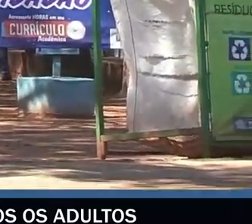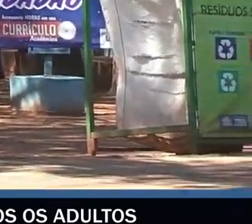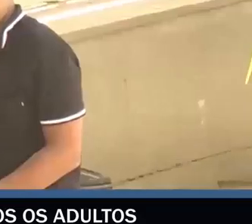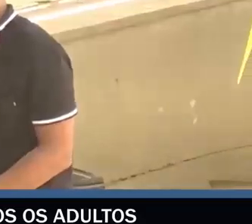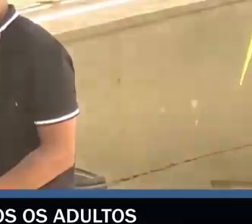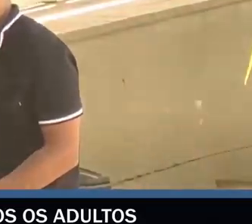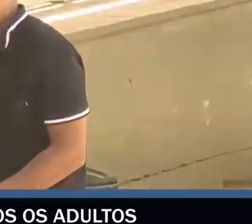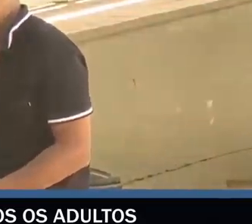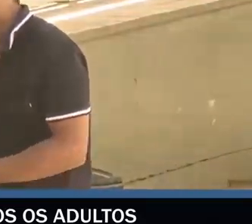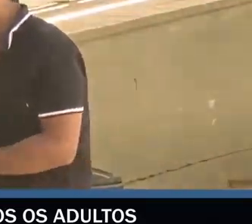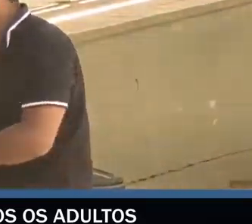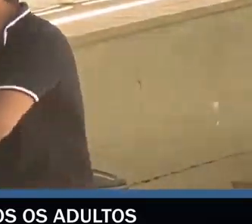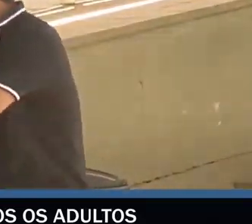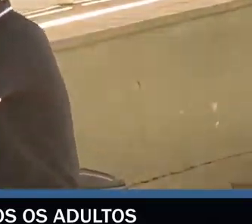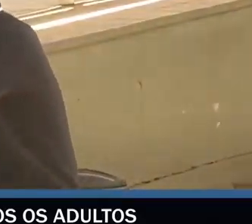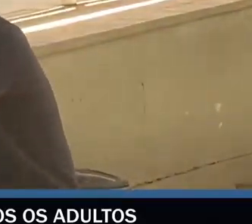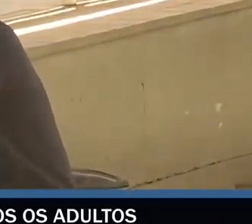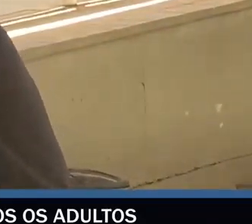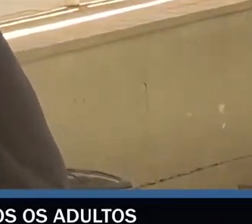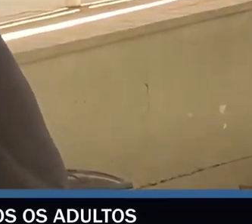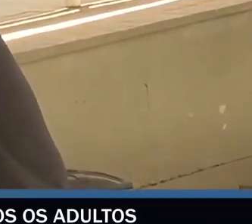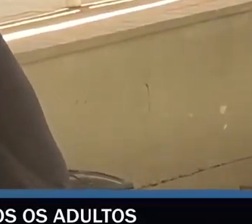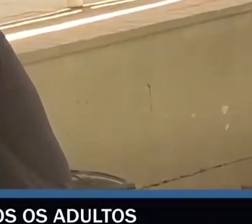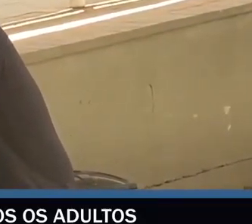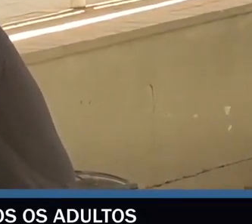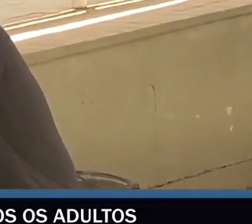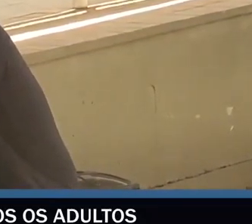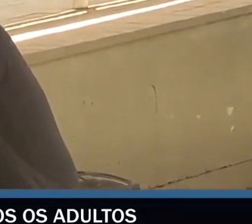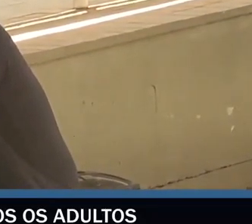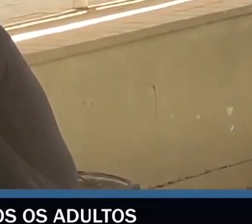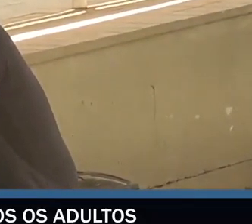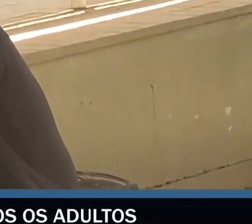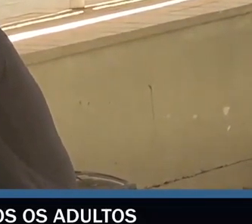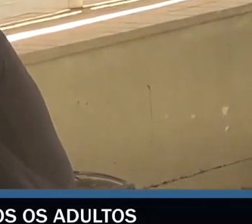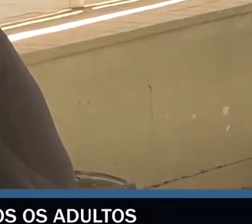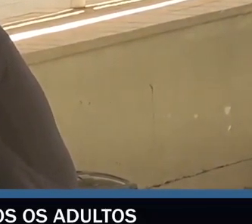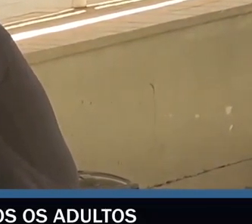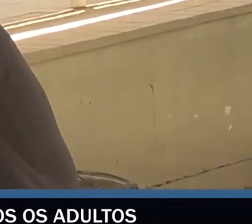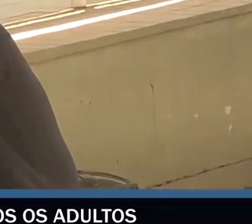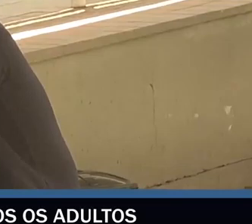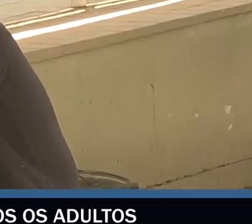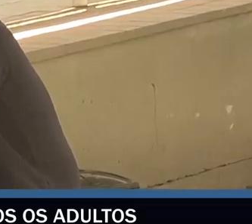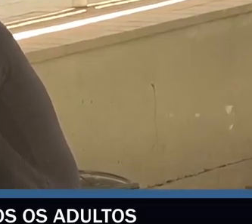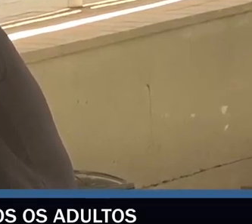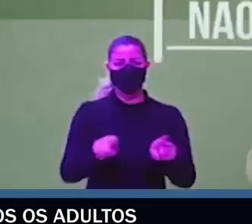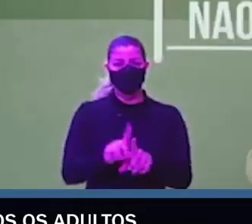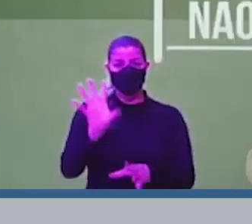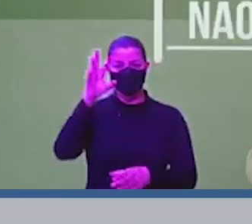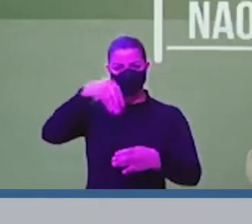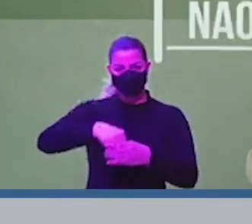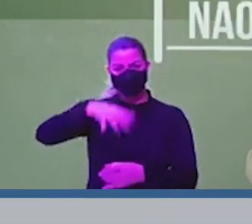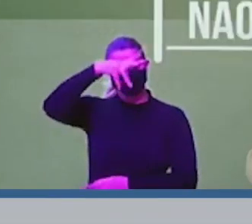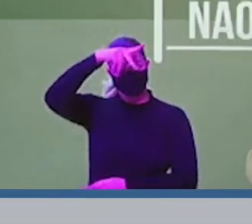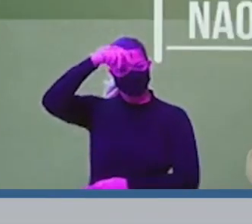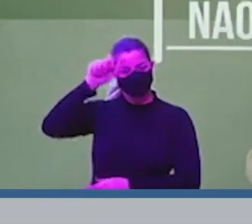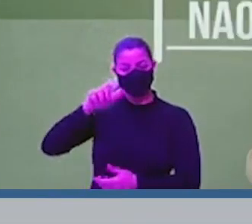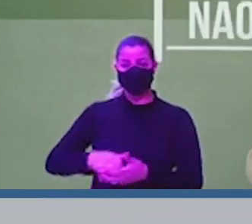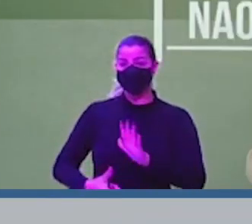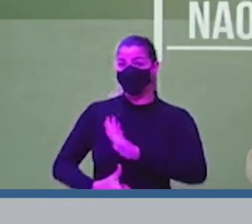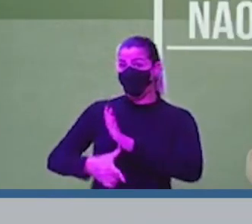imunizada com pelo menos uma dose a vacinação vai chegar aos mais jovens no país mas